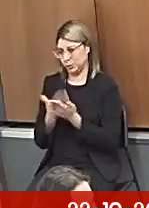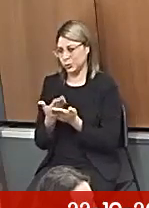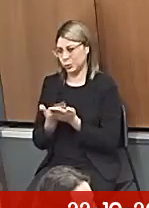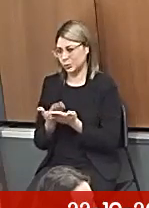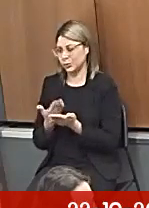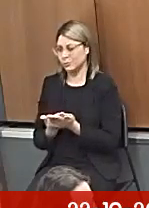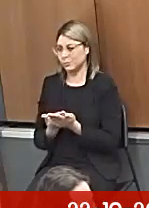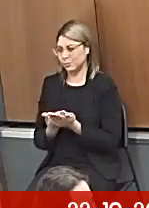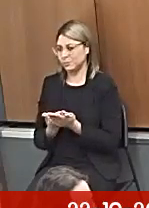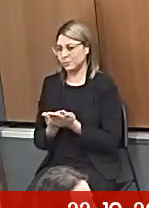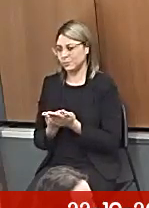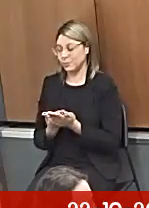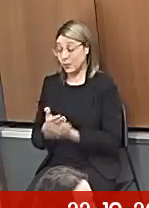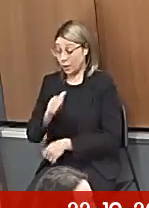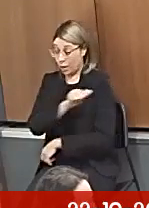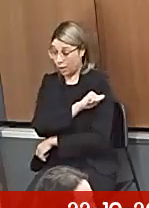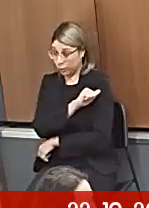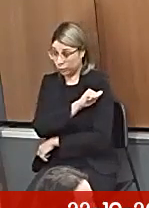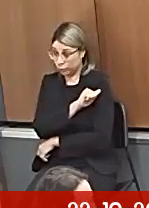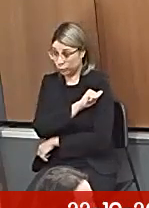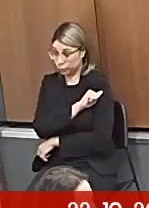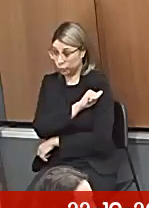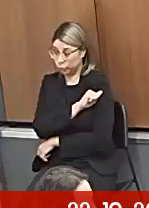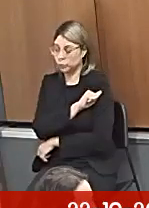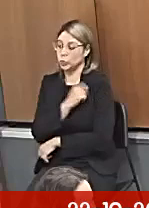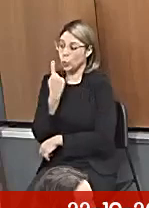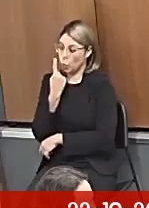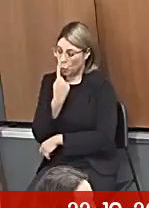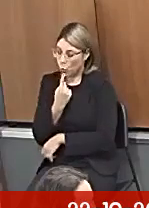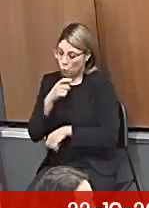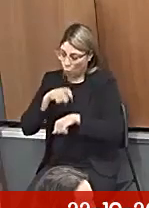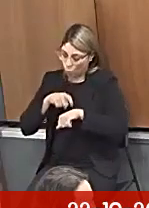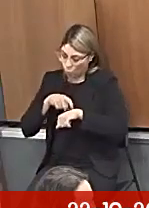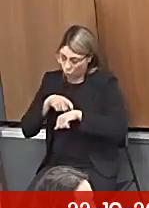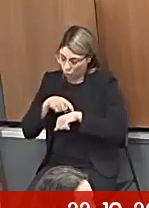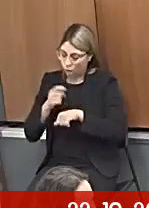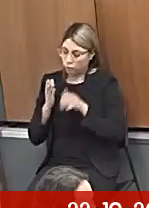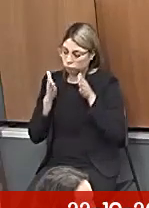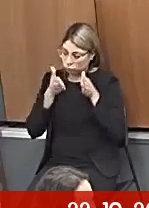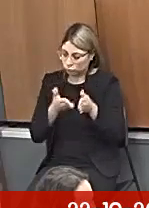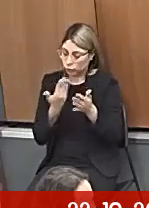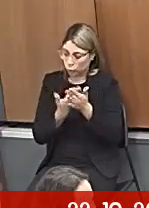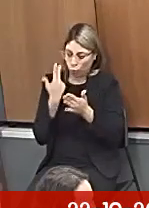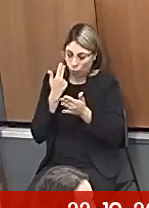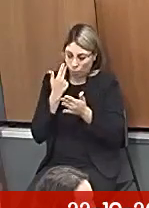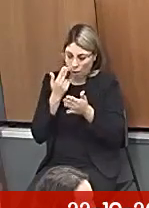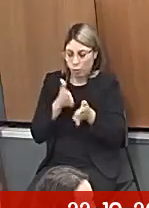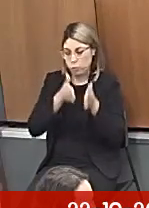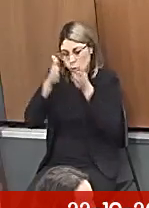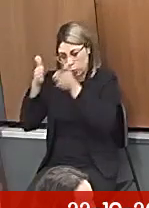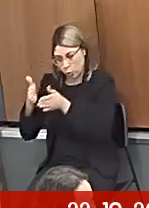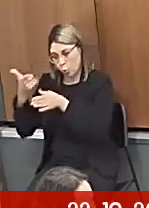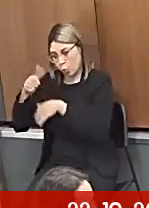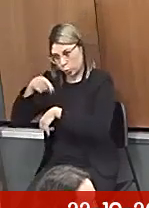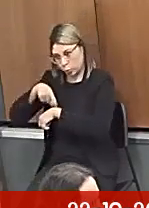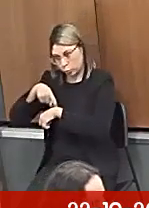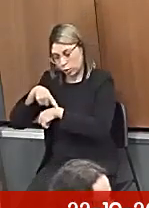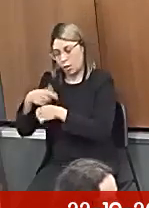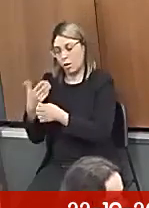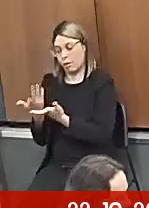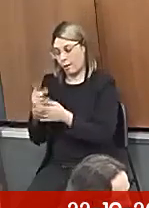escola. O aluno ele vai num horário na escola comum e no outro horário na sala